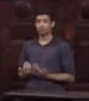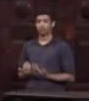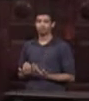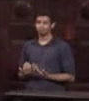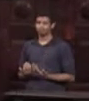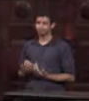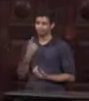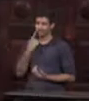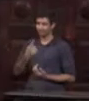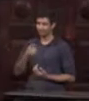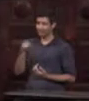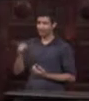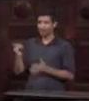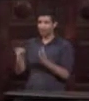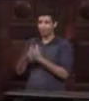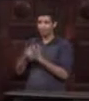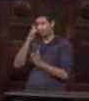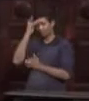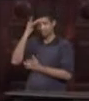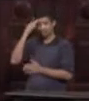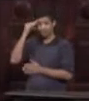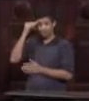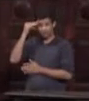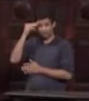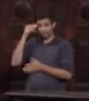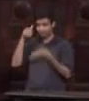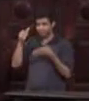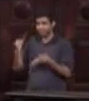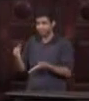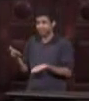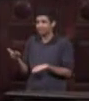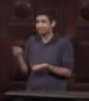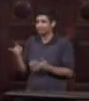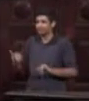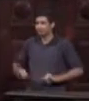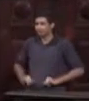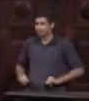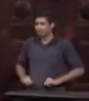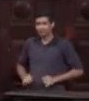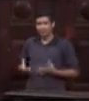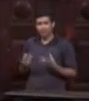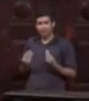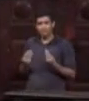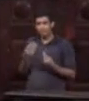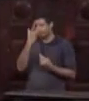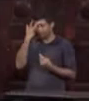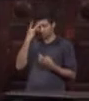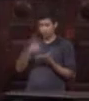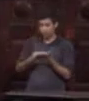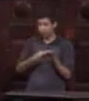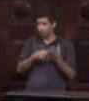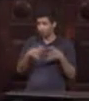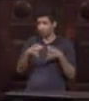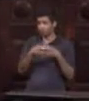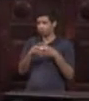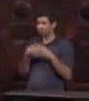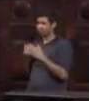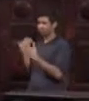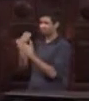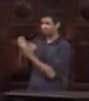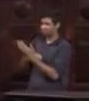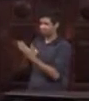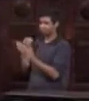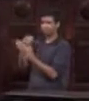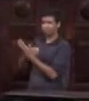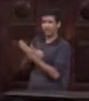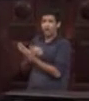do nosso estado, ele foi gravemente espancado, quase até a morte.